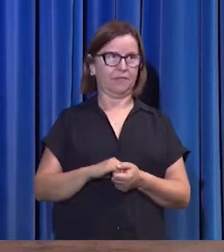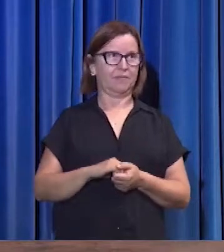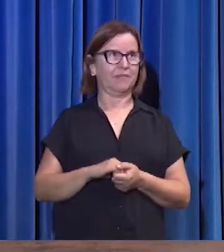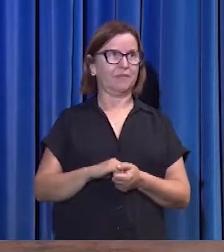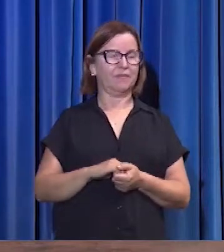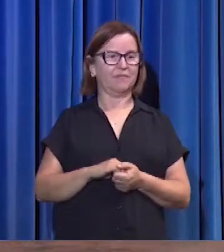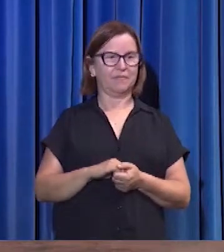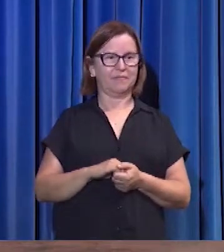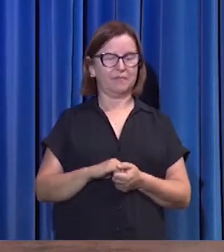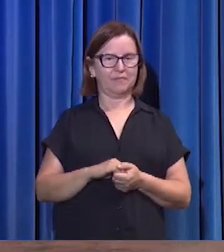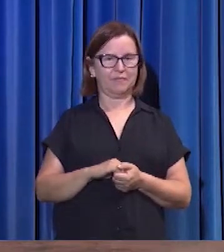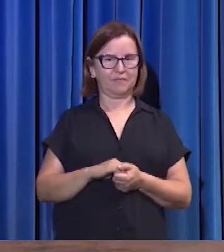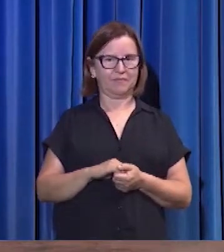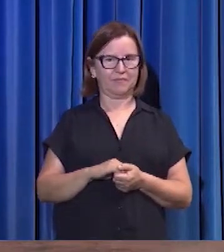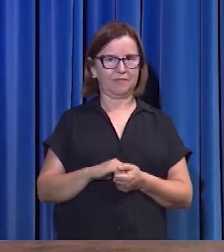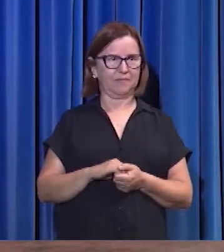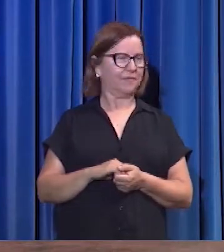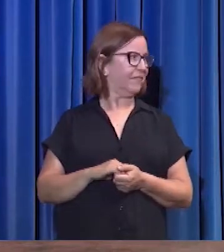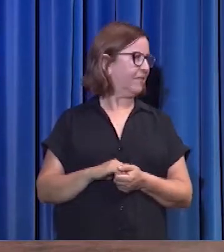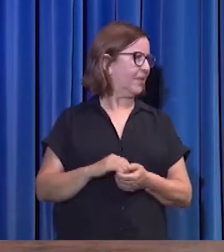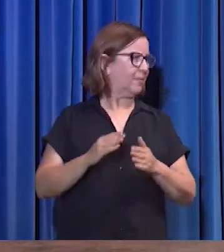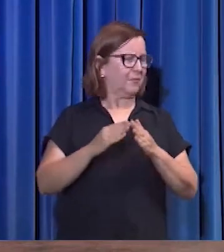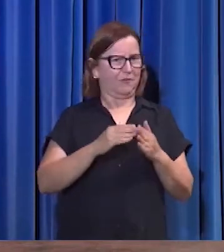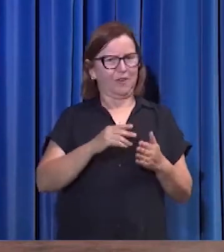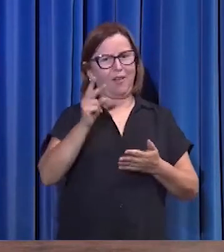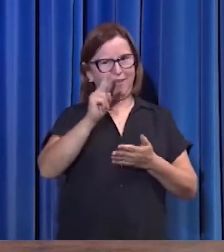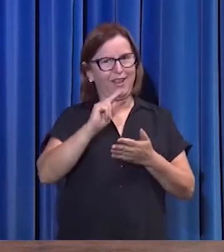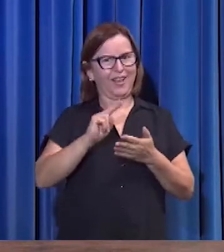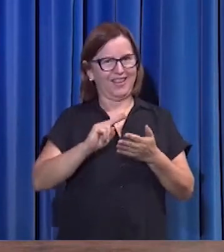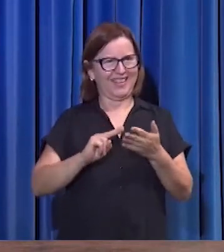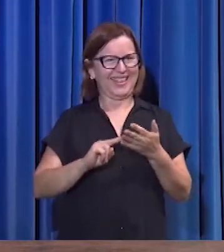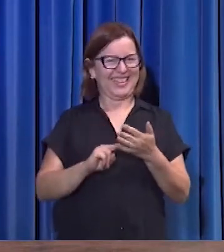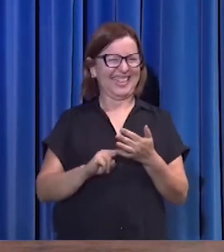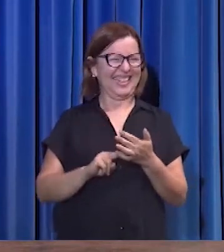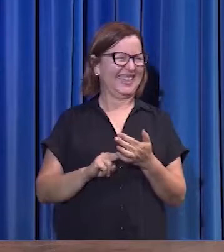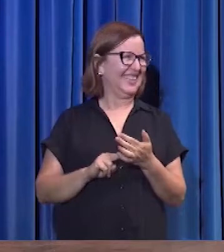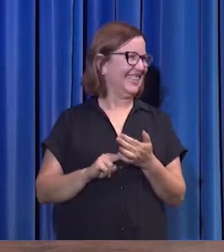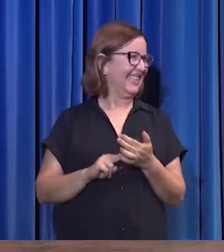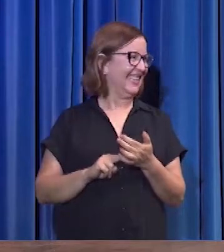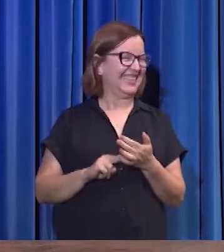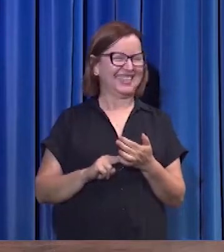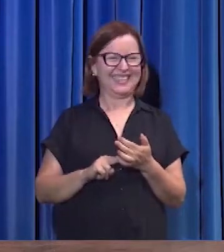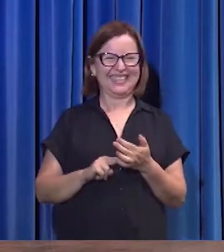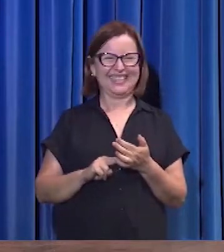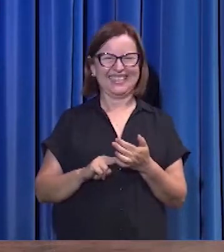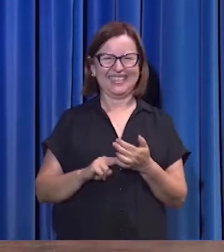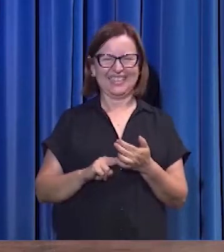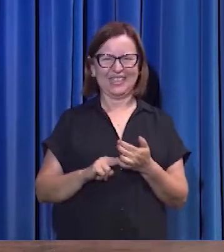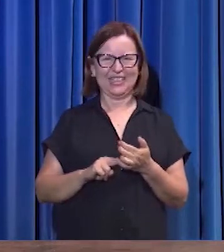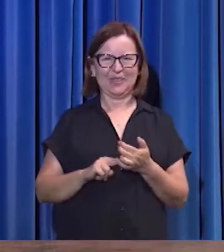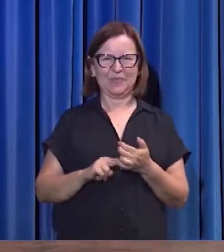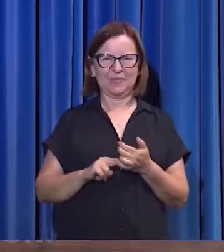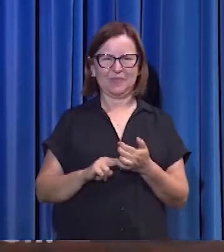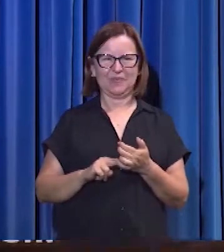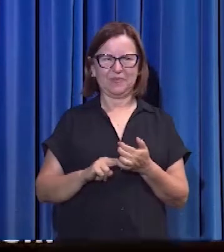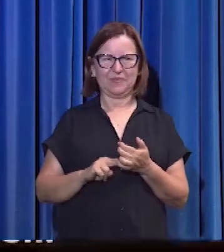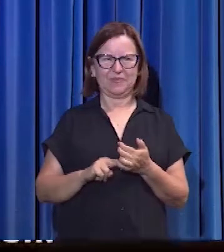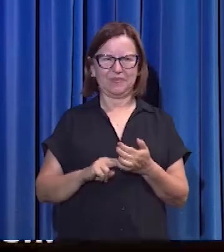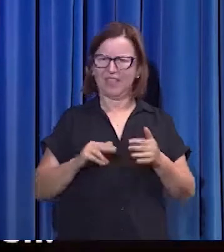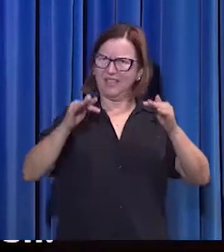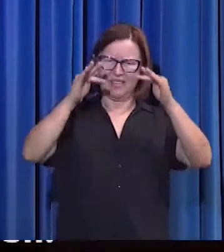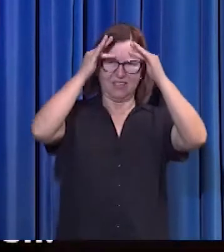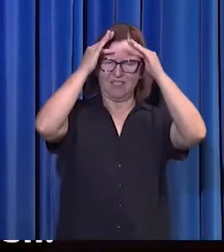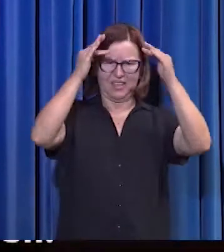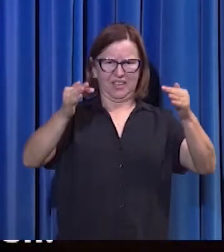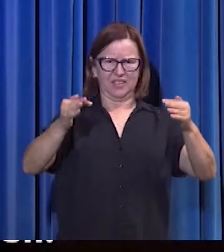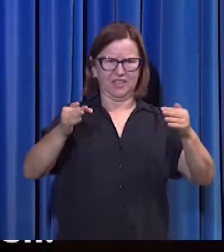Agora, por favor, a sua voz que é bonita, leia este texto. Infiéis,